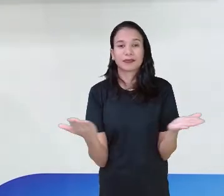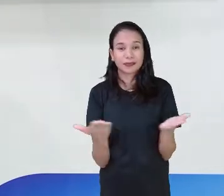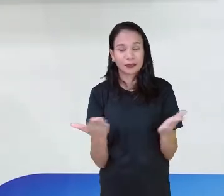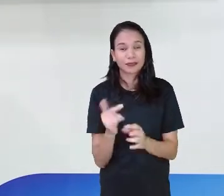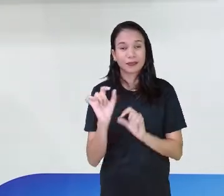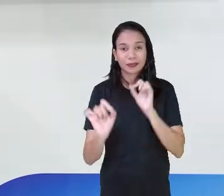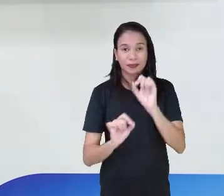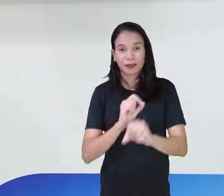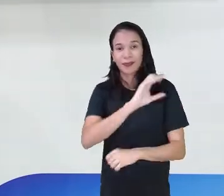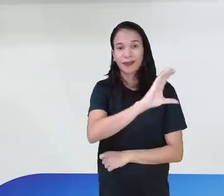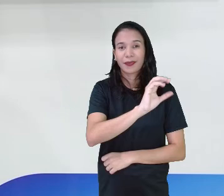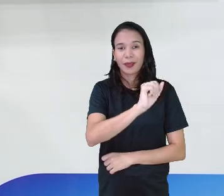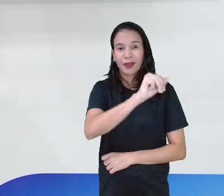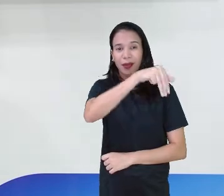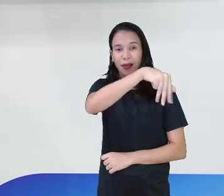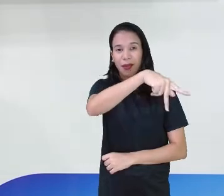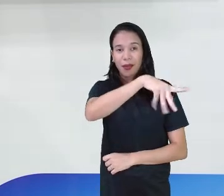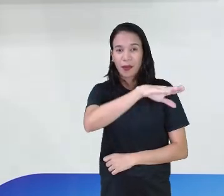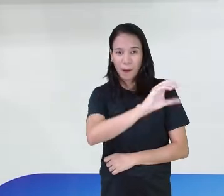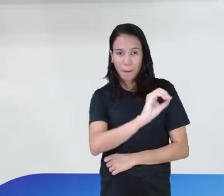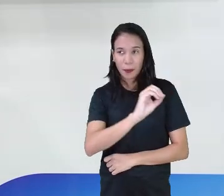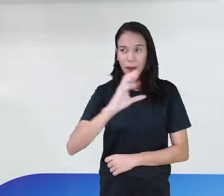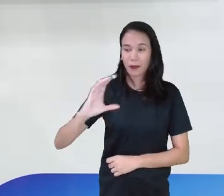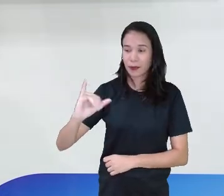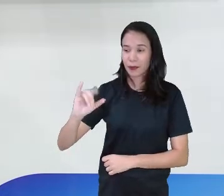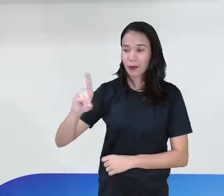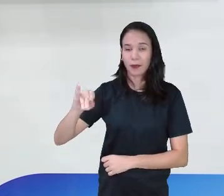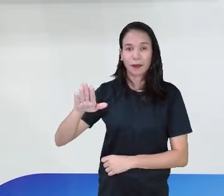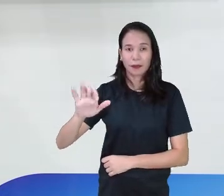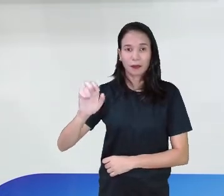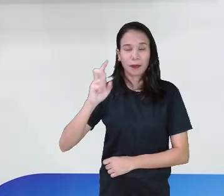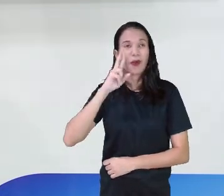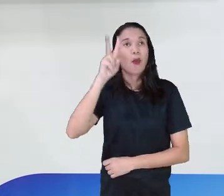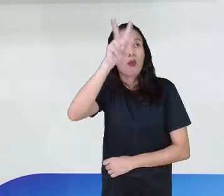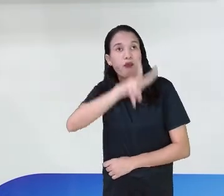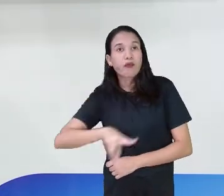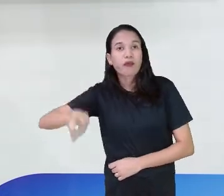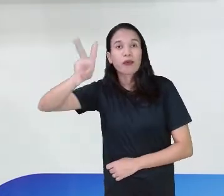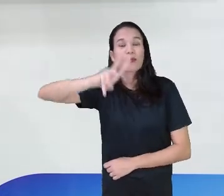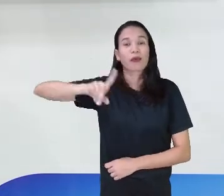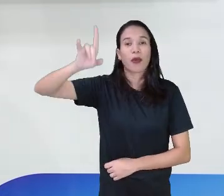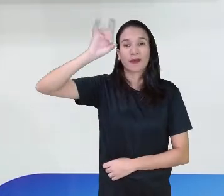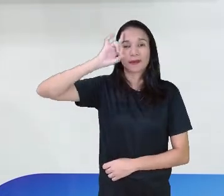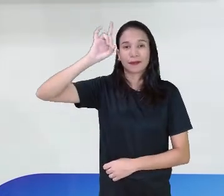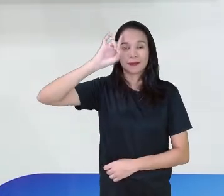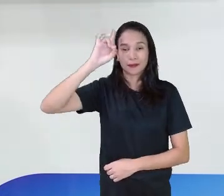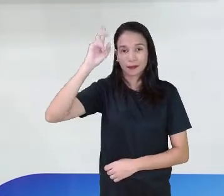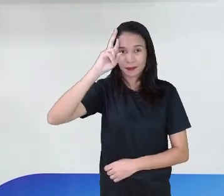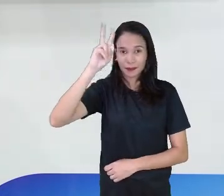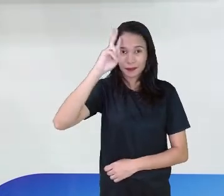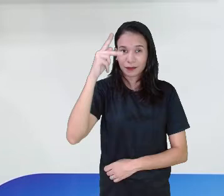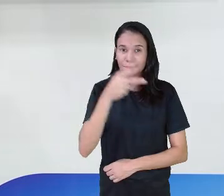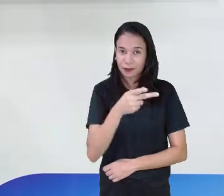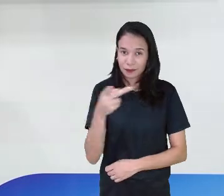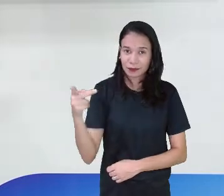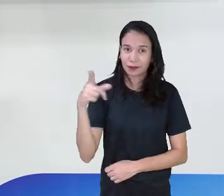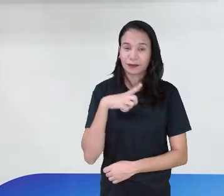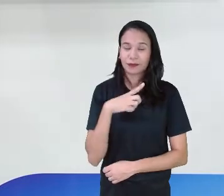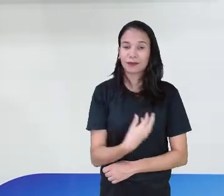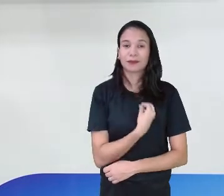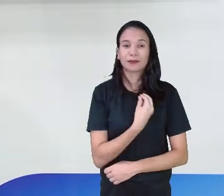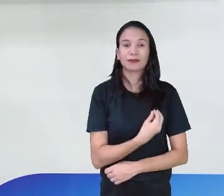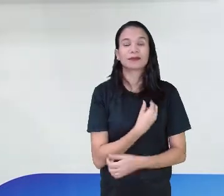Campo e cidade, paisagens do cotidiano. Só lembrando para vocês que estão aí e que muitos de vocês nos